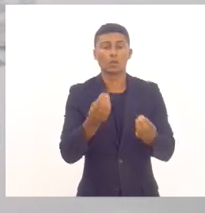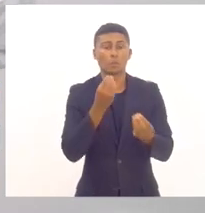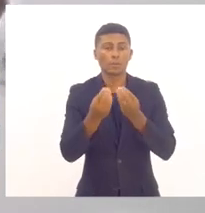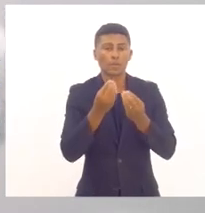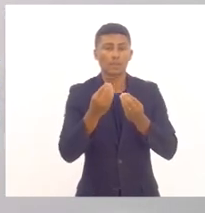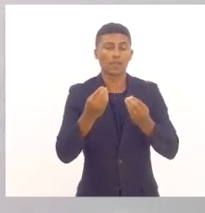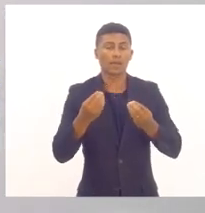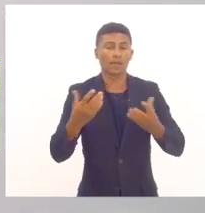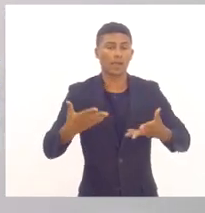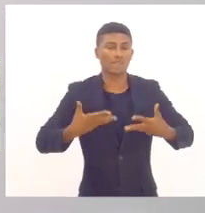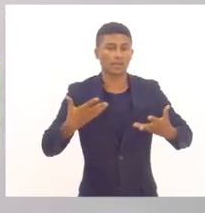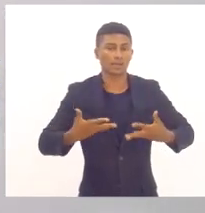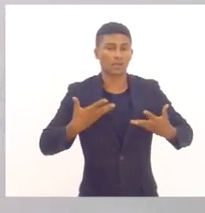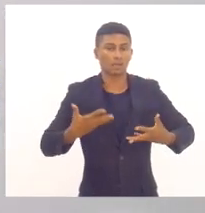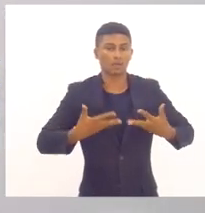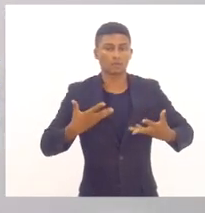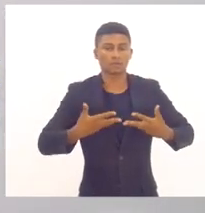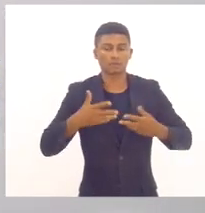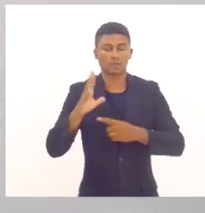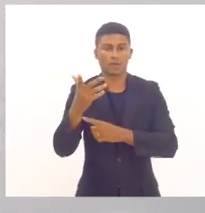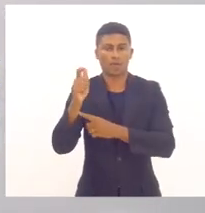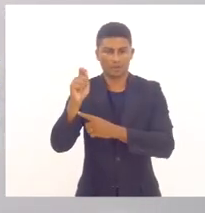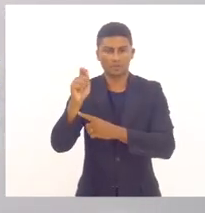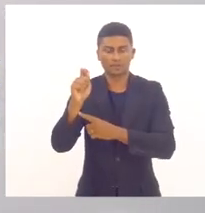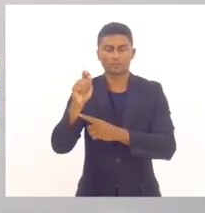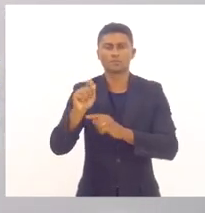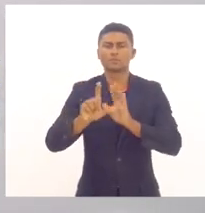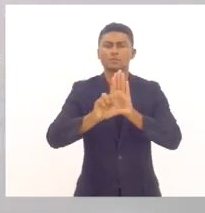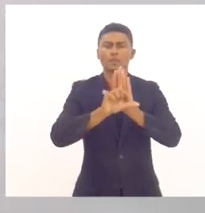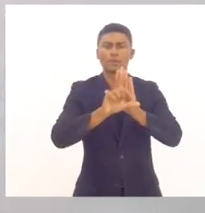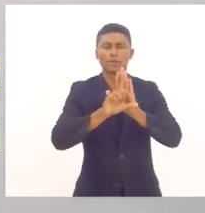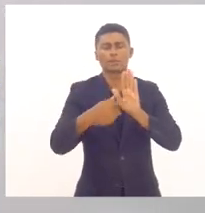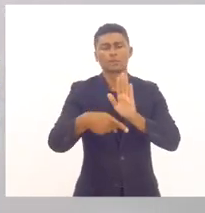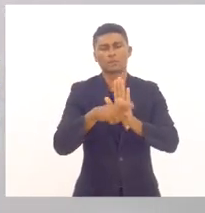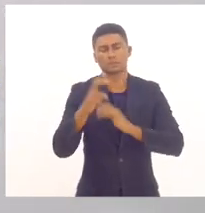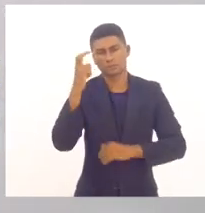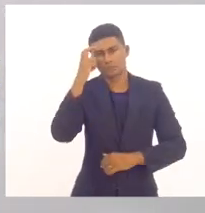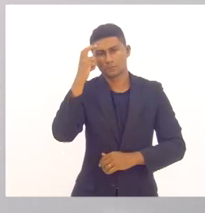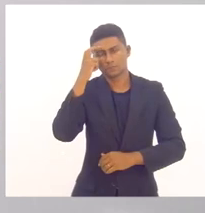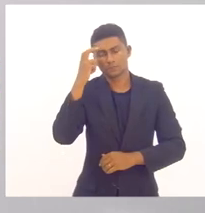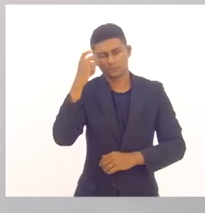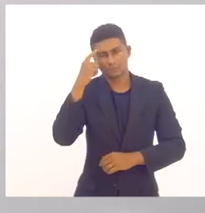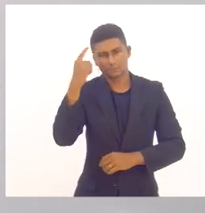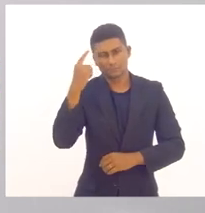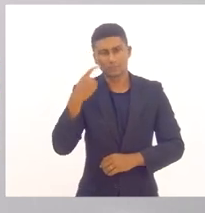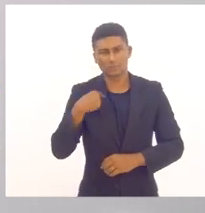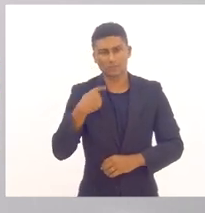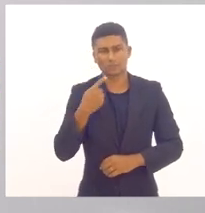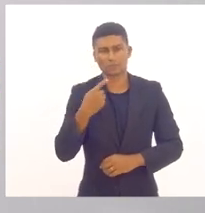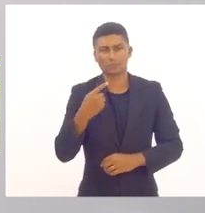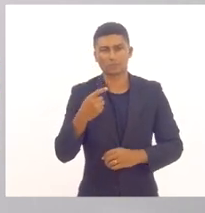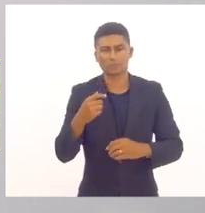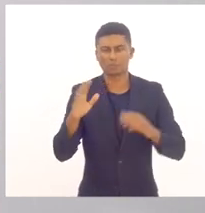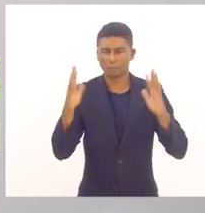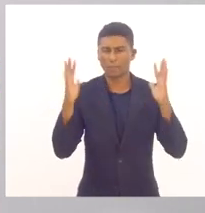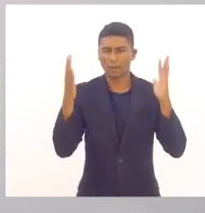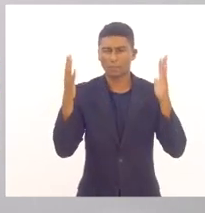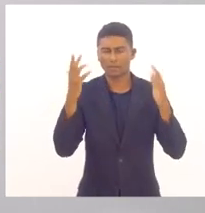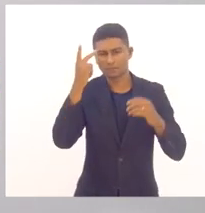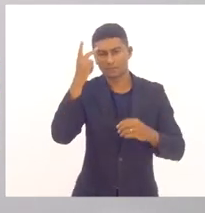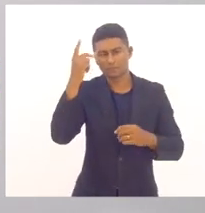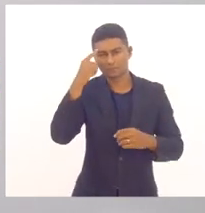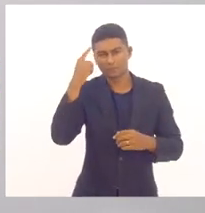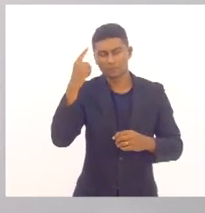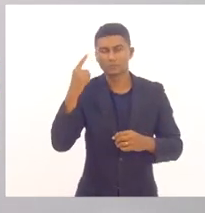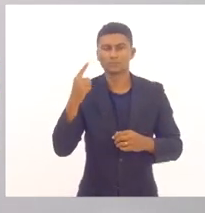lei 2927, essa lei do Fundo Estadual de Cultura, que eu até saudei a nossa